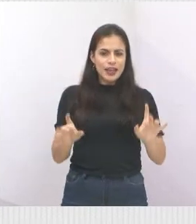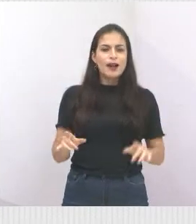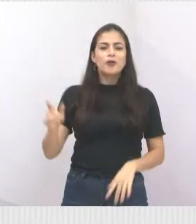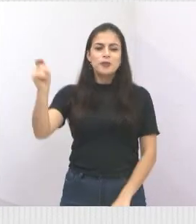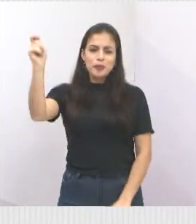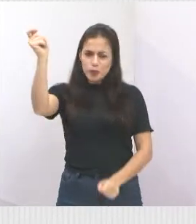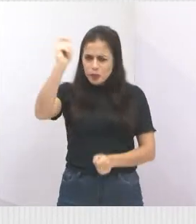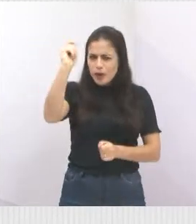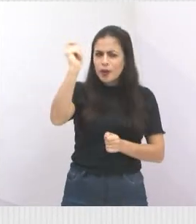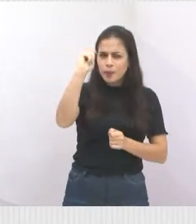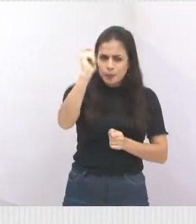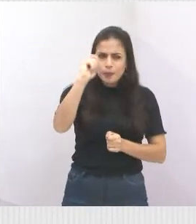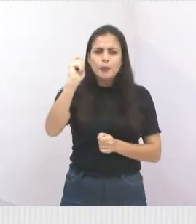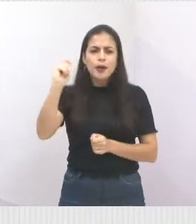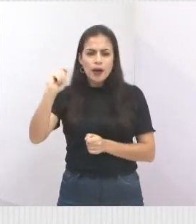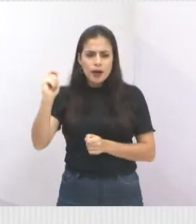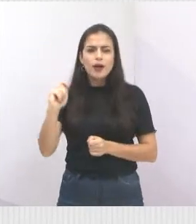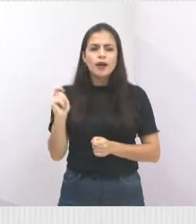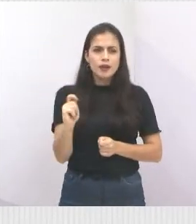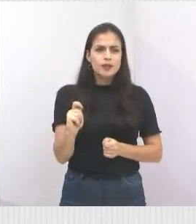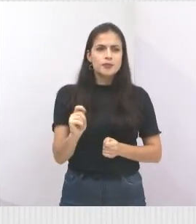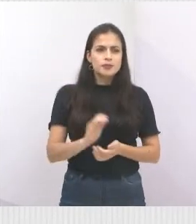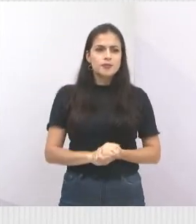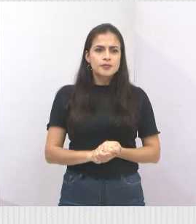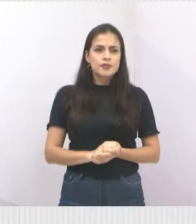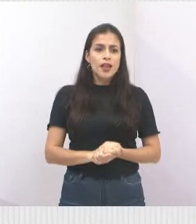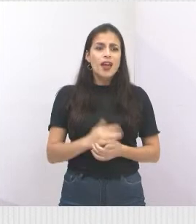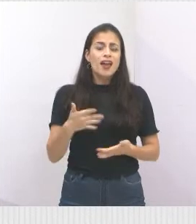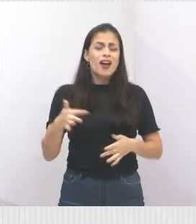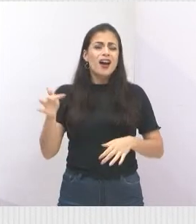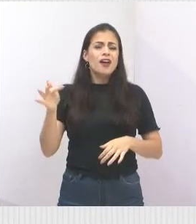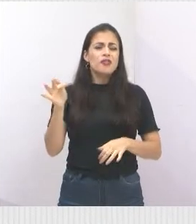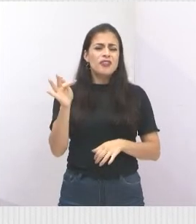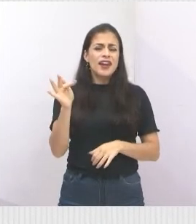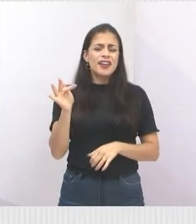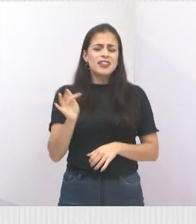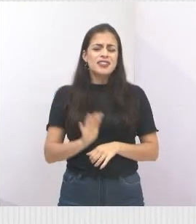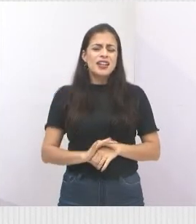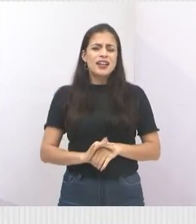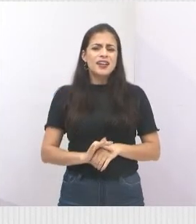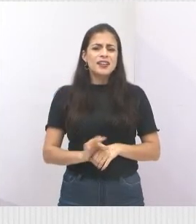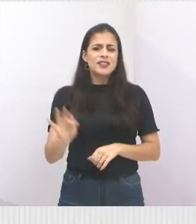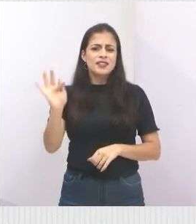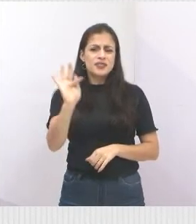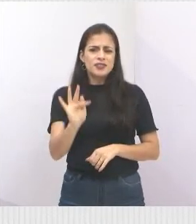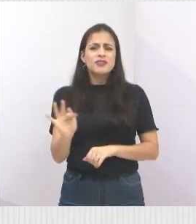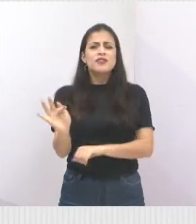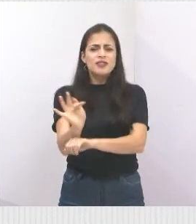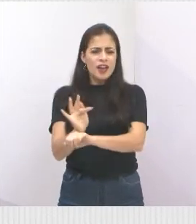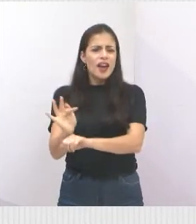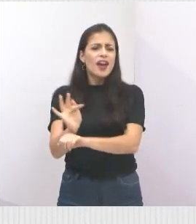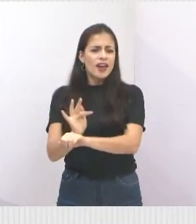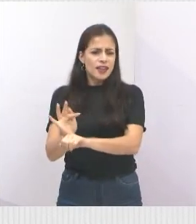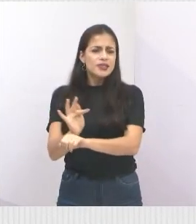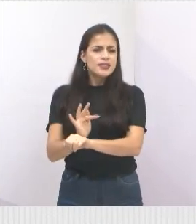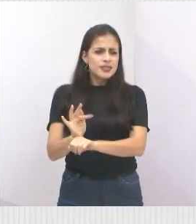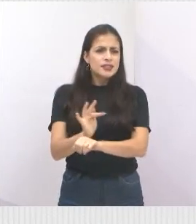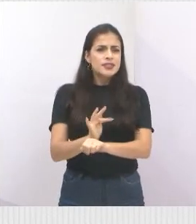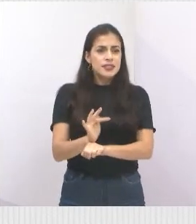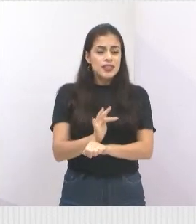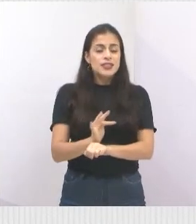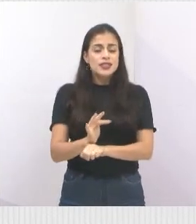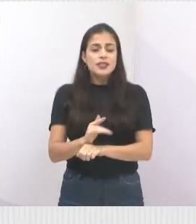principalmente no período de férias é a pipa mas quantos acidentes nós temos ocasionados